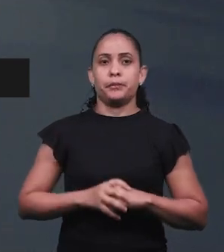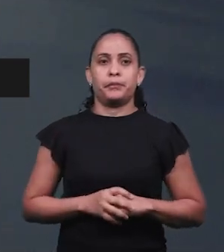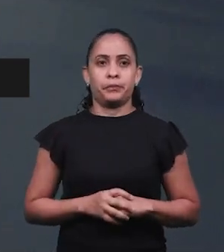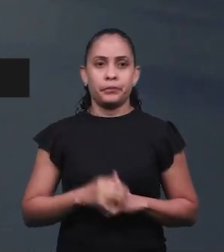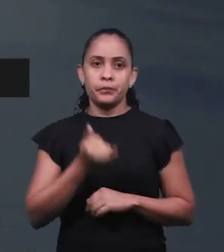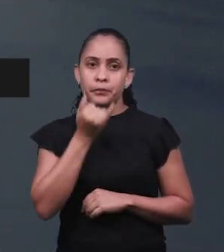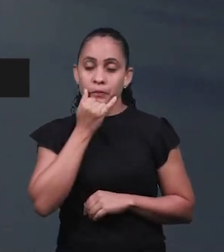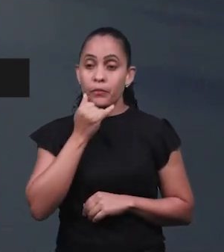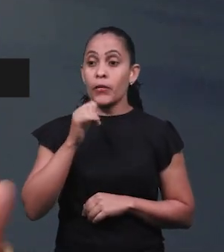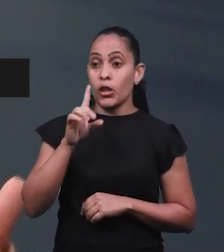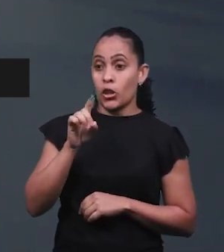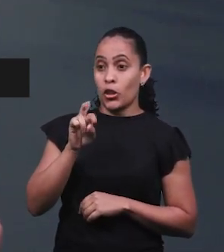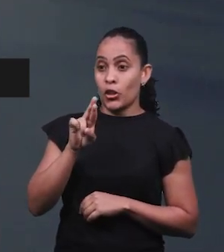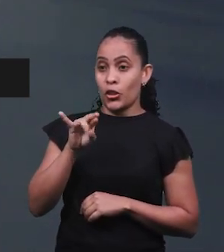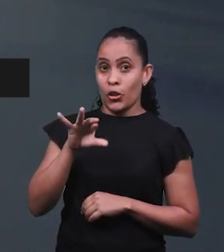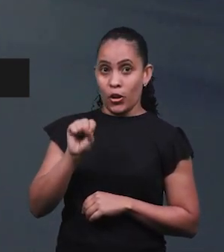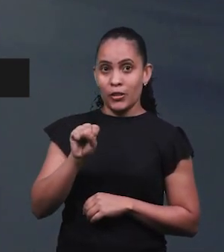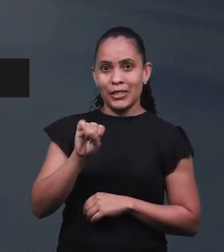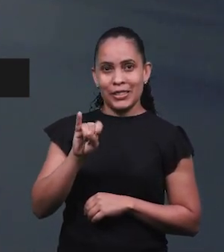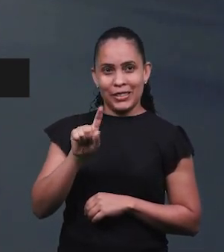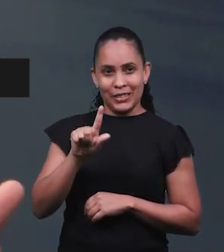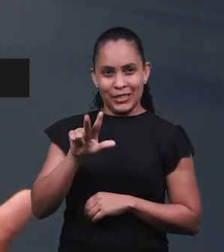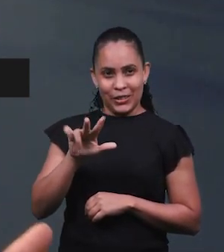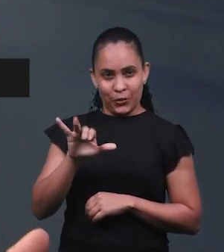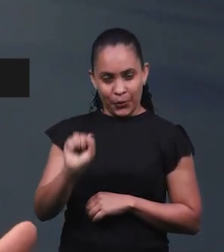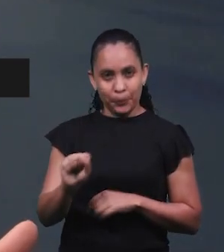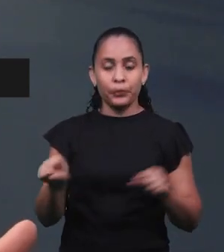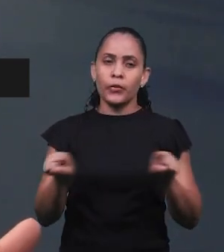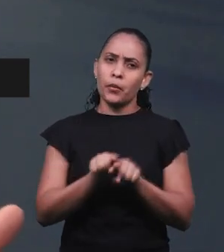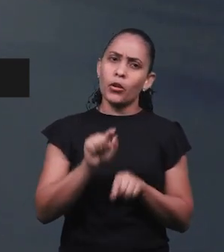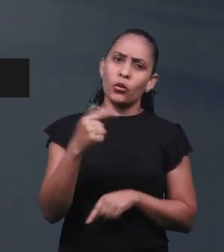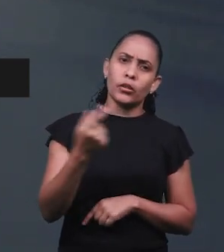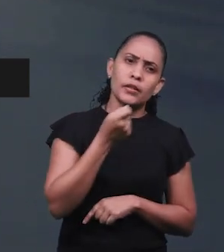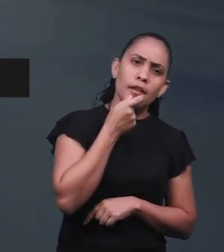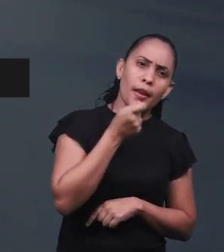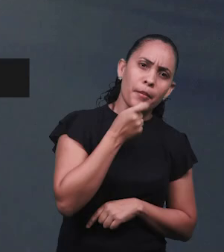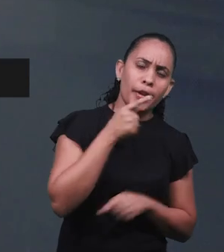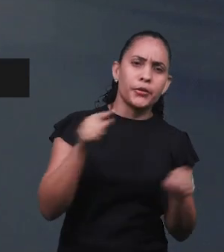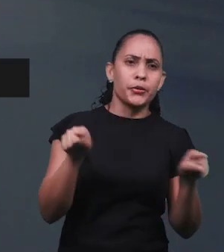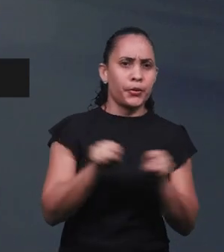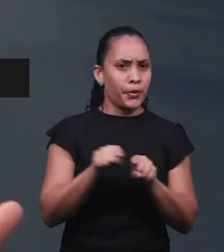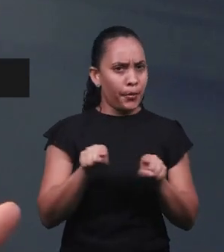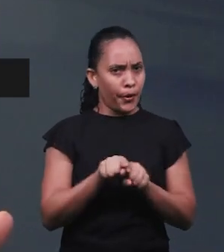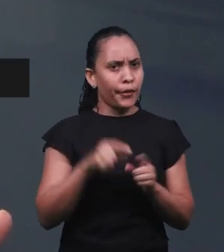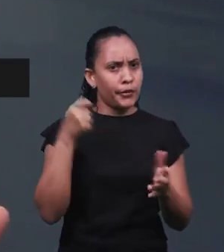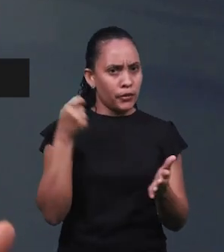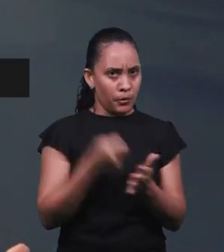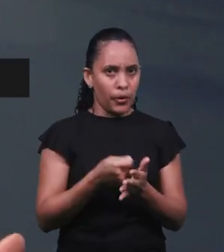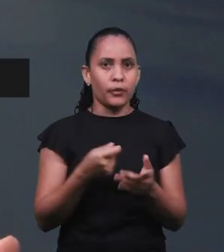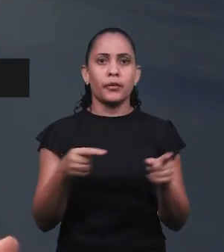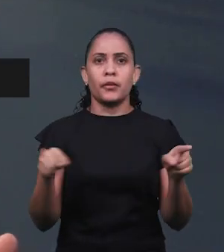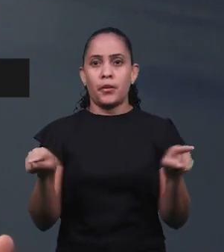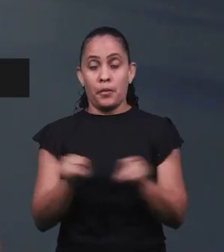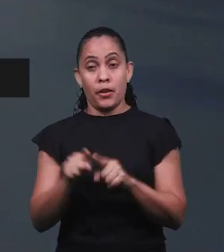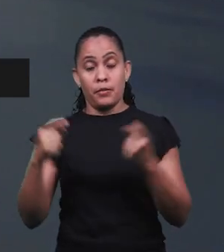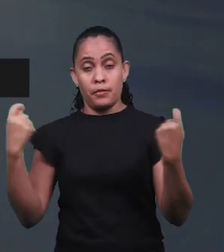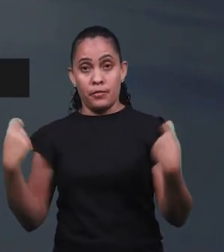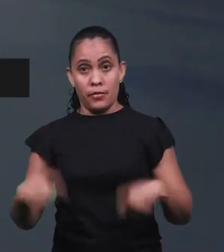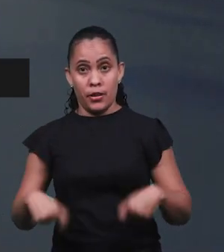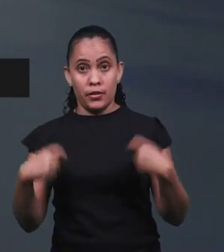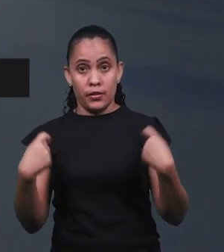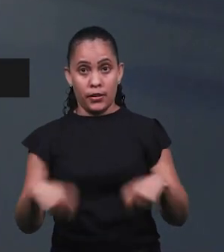que é do Estado, e também temos as medicações que são de alto custo que esses pacientes precisam,